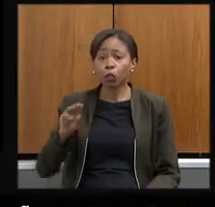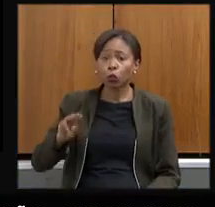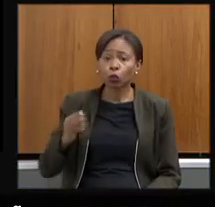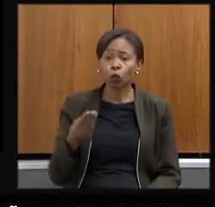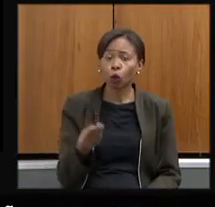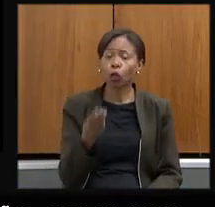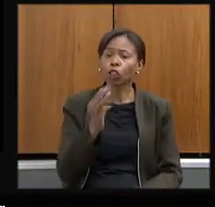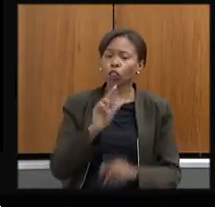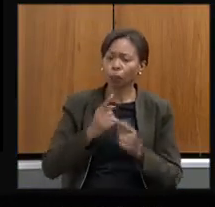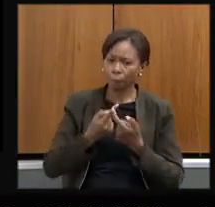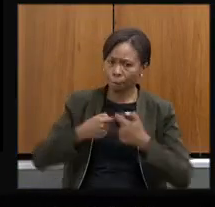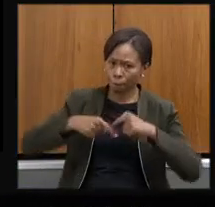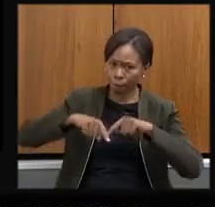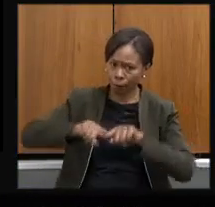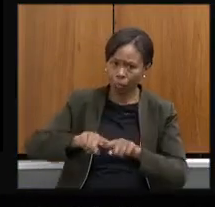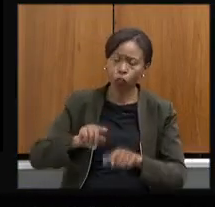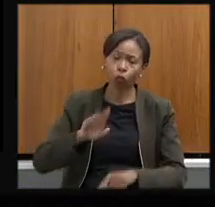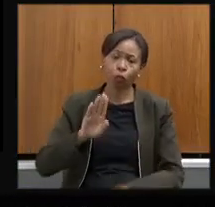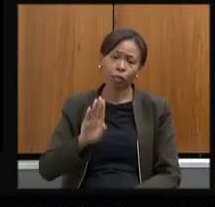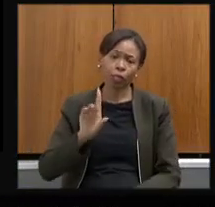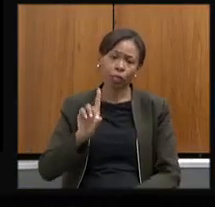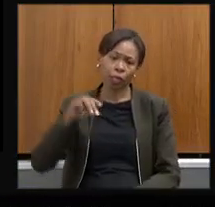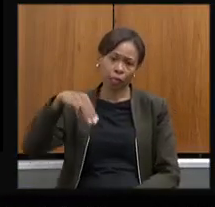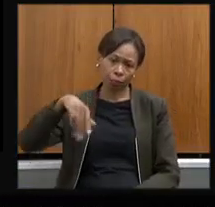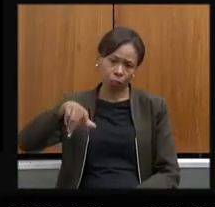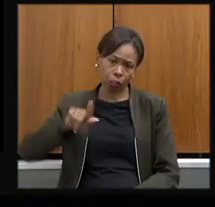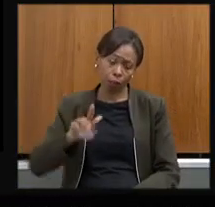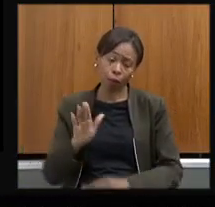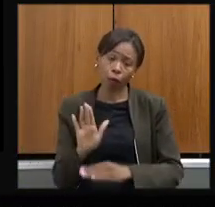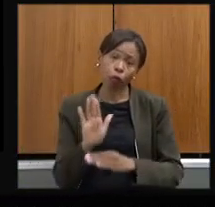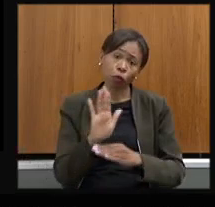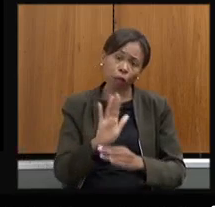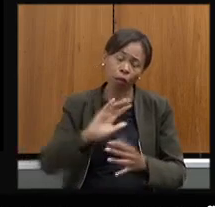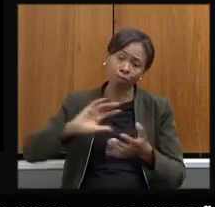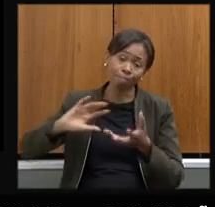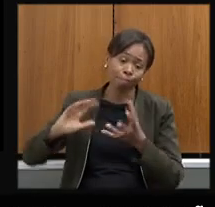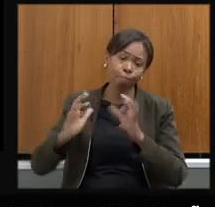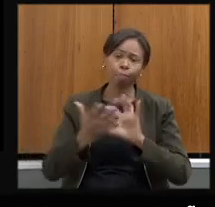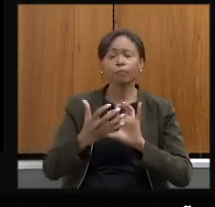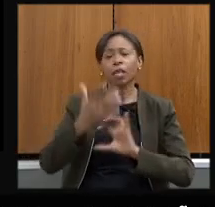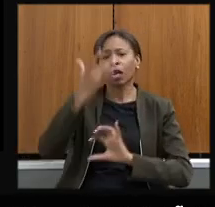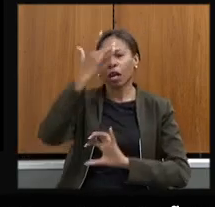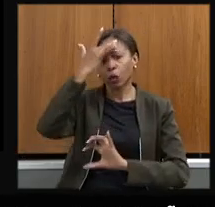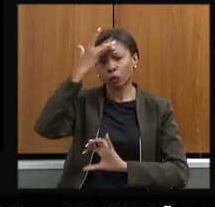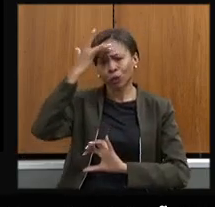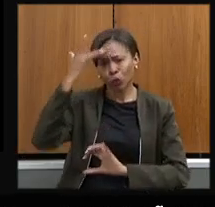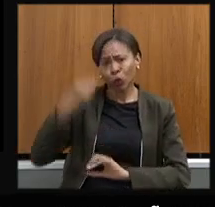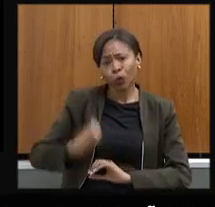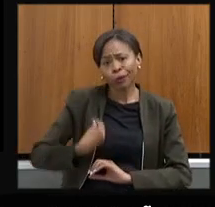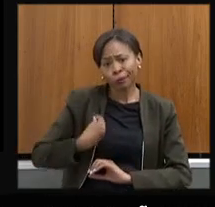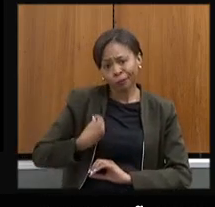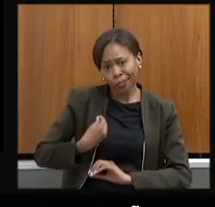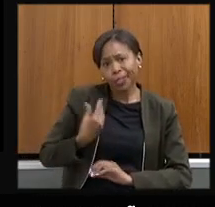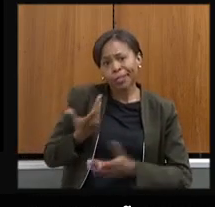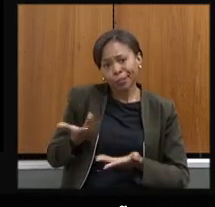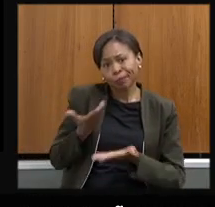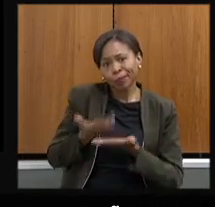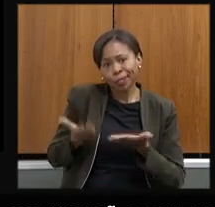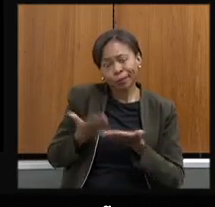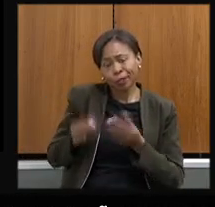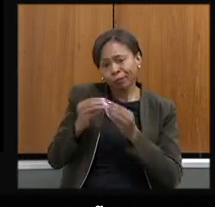subsidiado do bdmg para facilitar a reconstrução da vida das pessoas que perderam Praticamente tudo